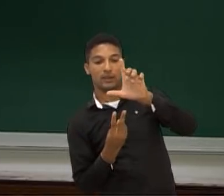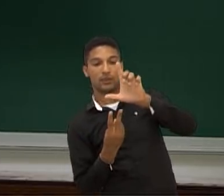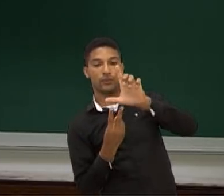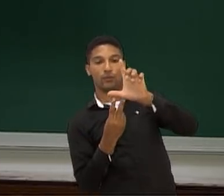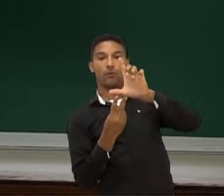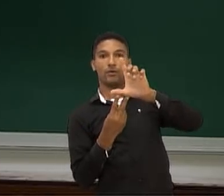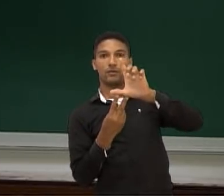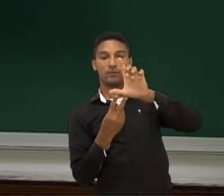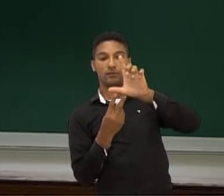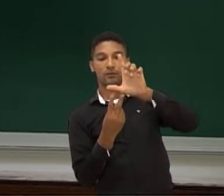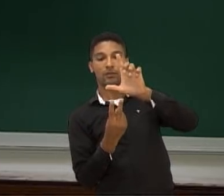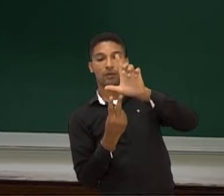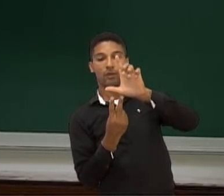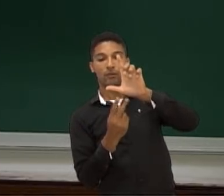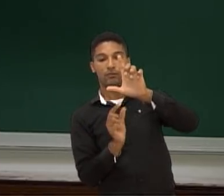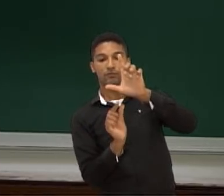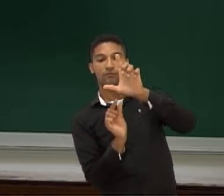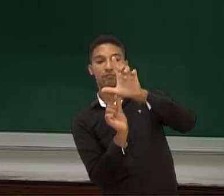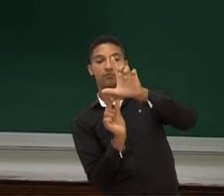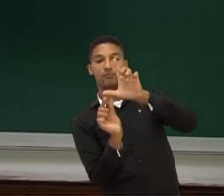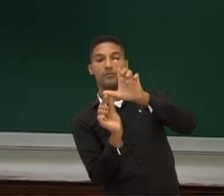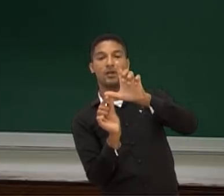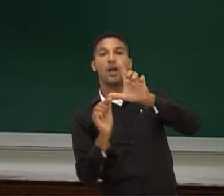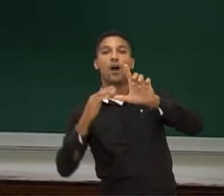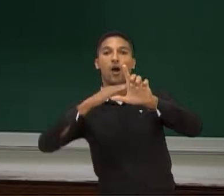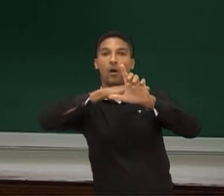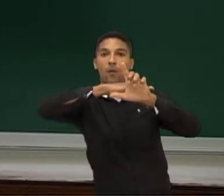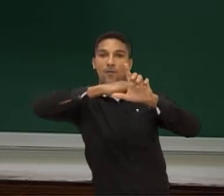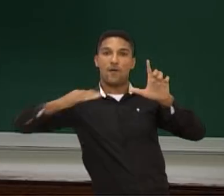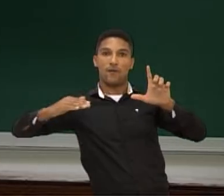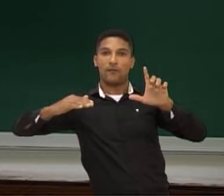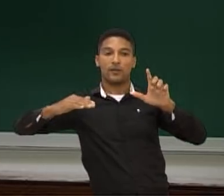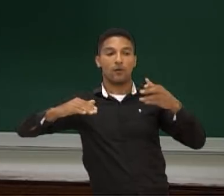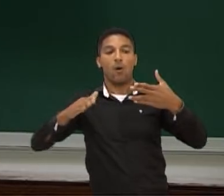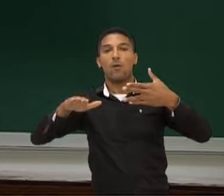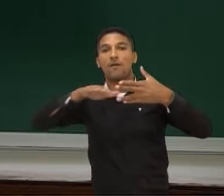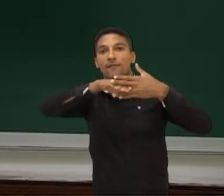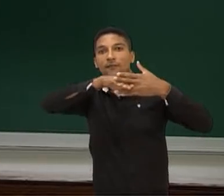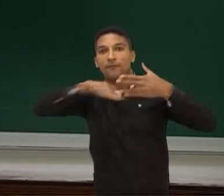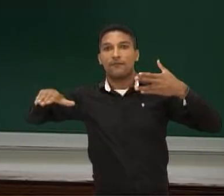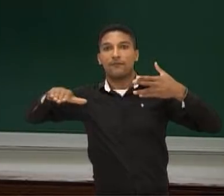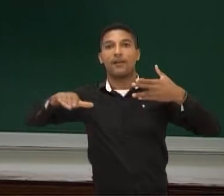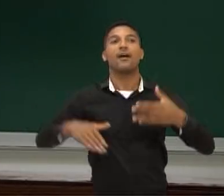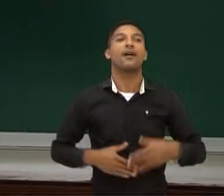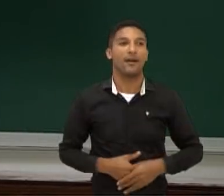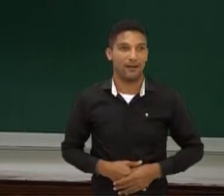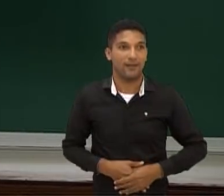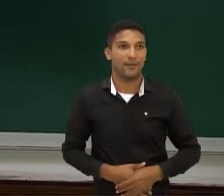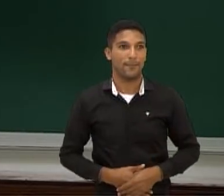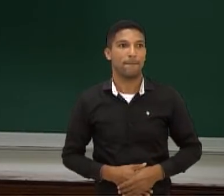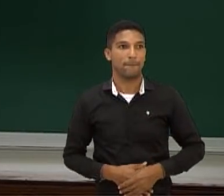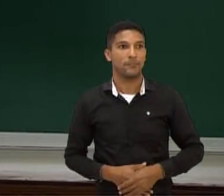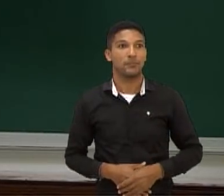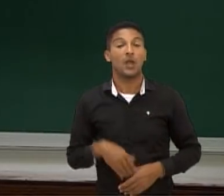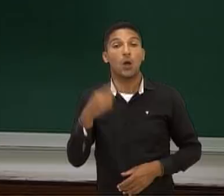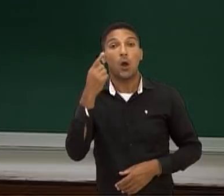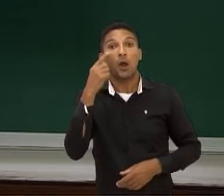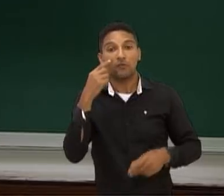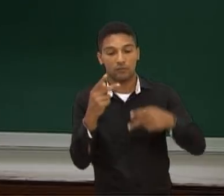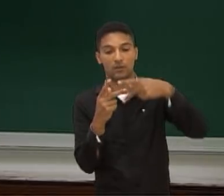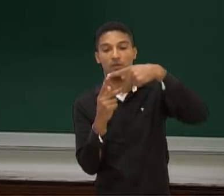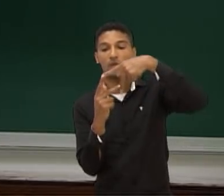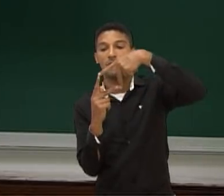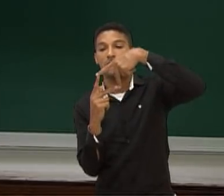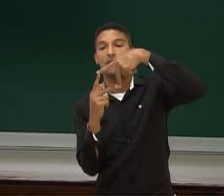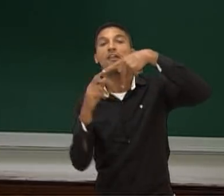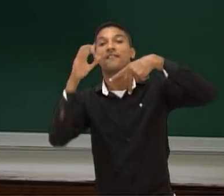dividi ela, tá bom? Dividi essa figura, tá bom? Que está representando a pecinha. E agora, olha nessa outra